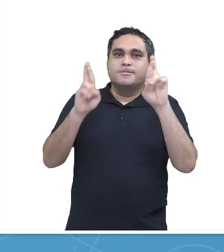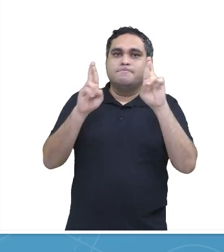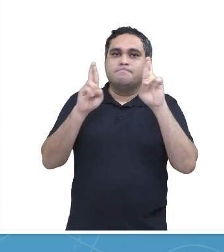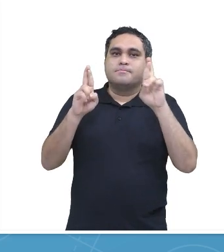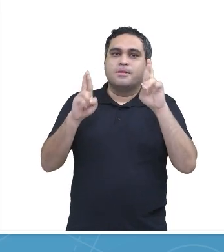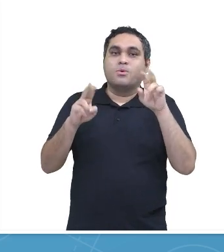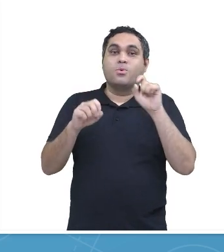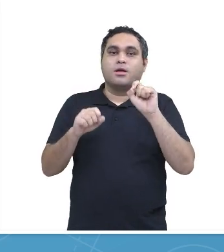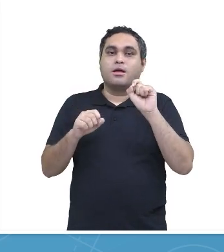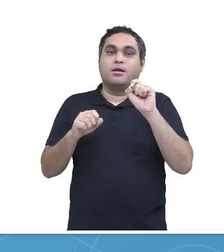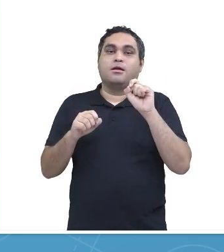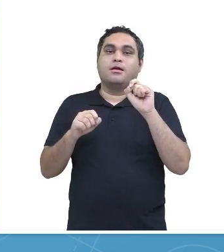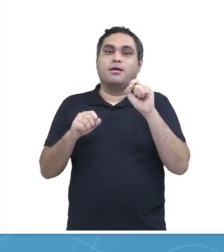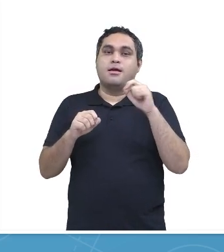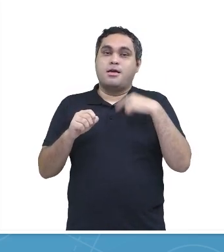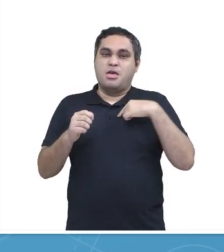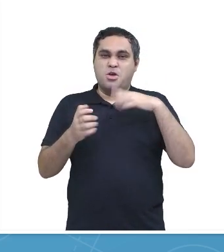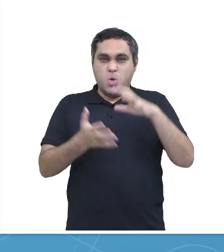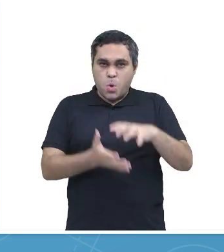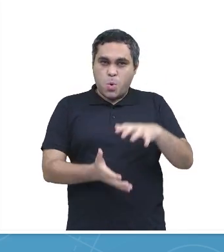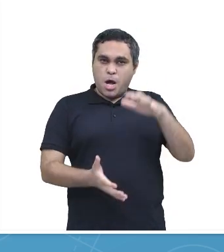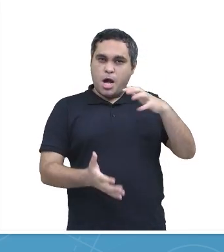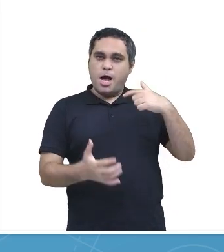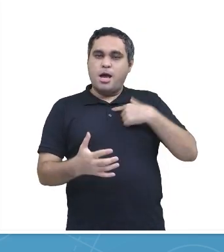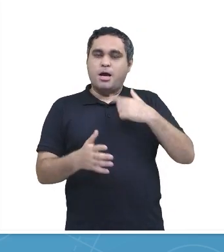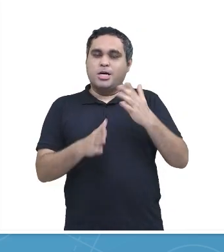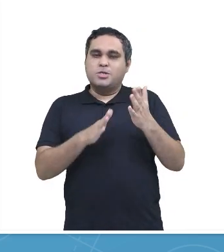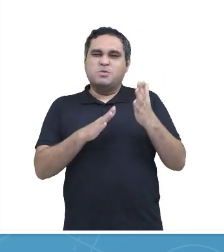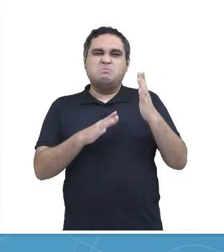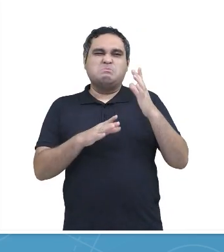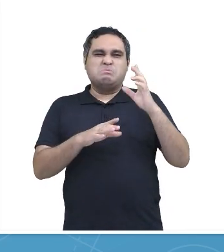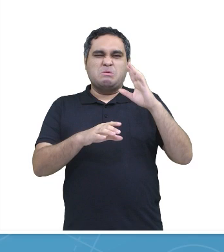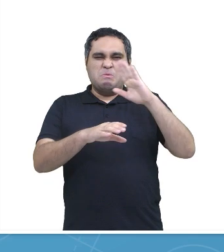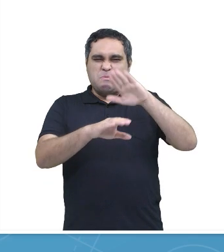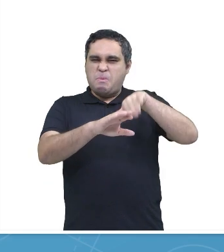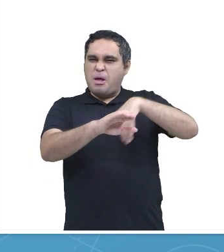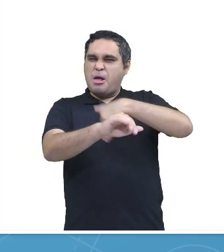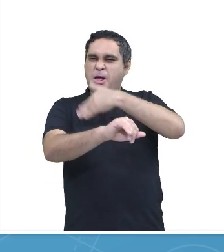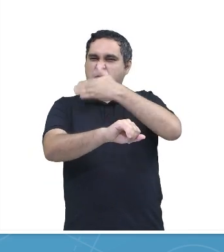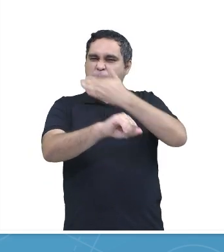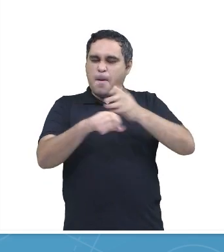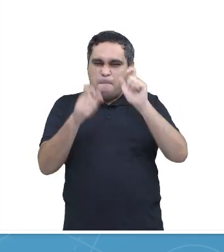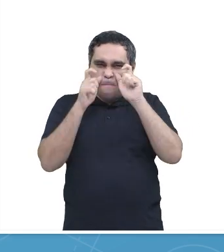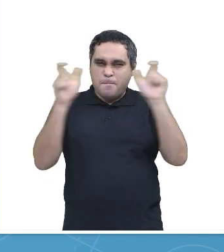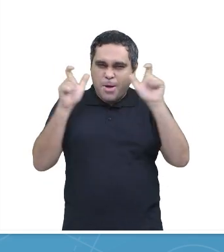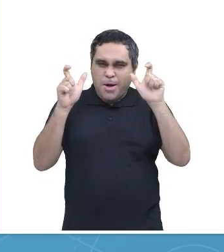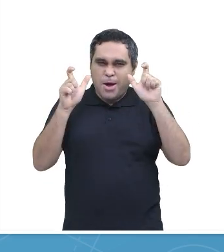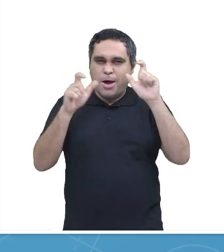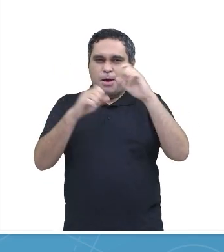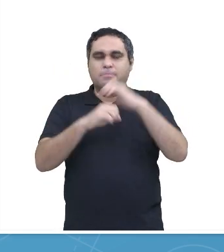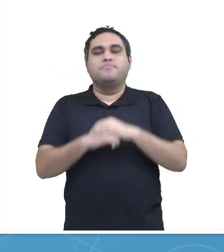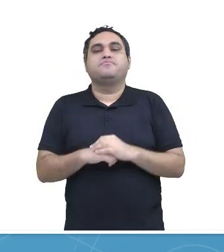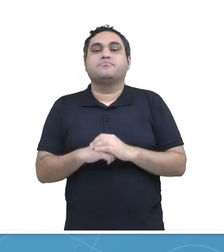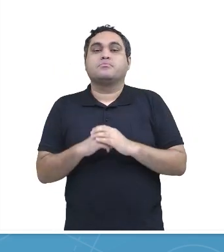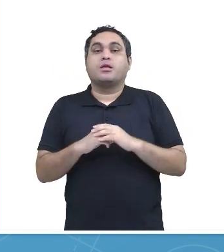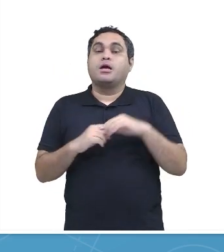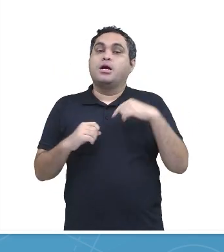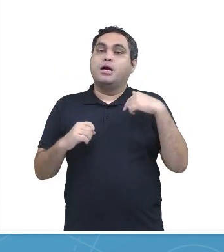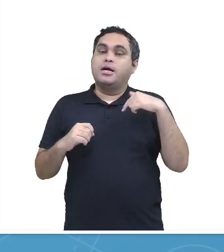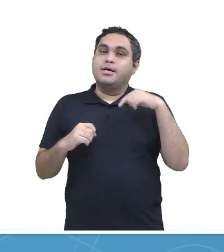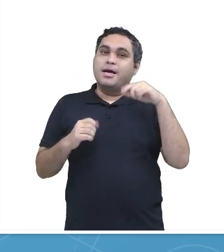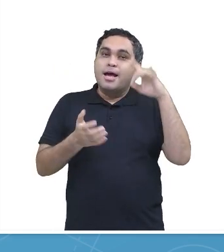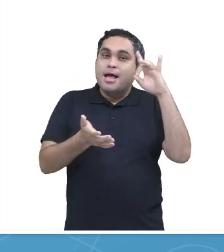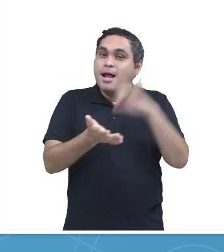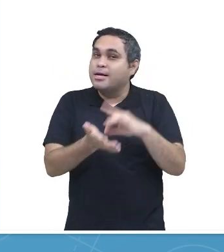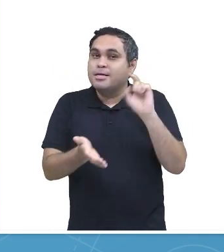dizendo: quando eu crescer, irei dormir tarde quando quiser. E a realidade acontece o quê? A pessoa dormindo ali